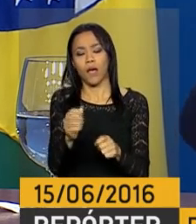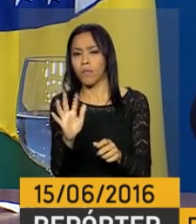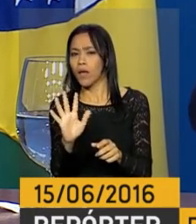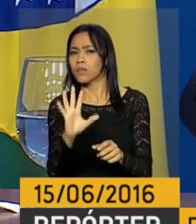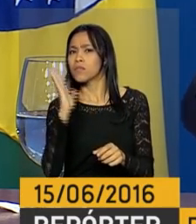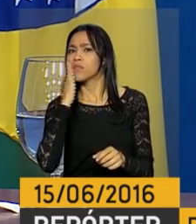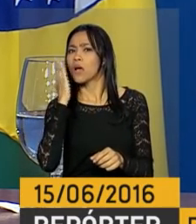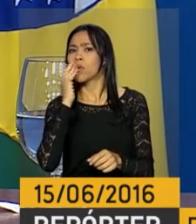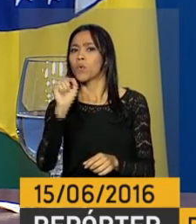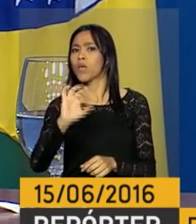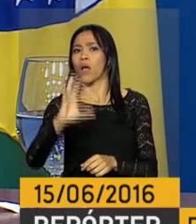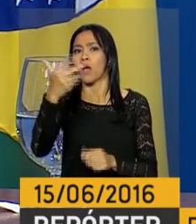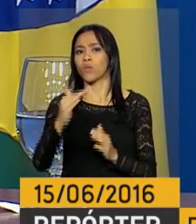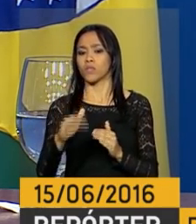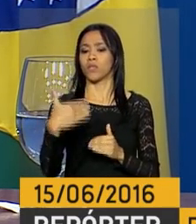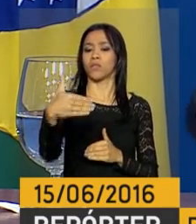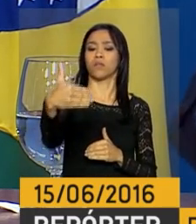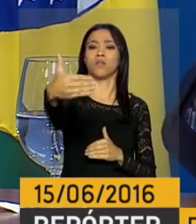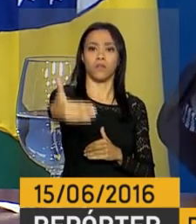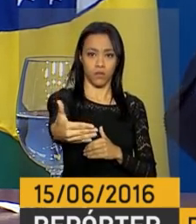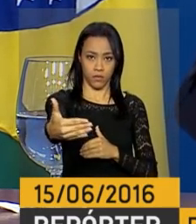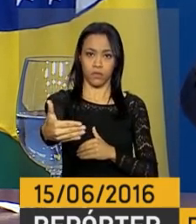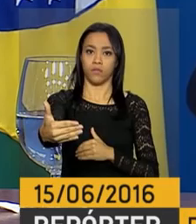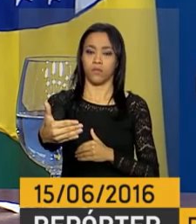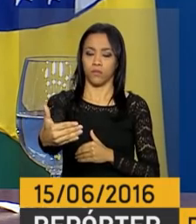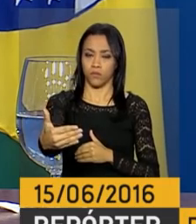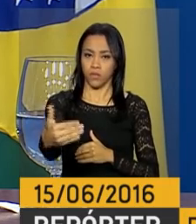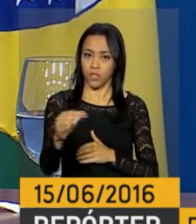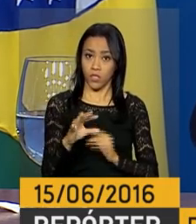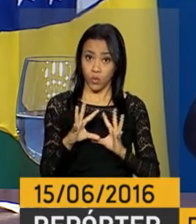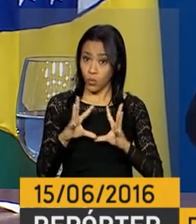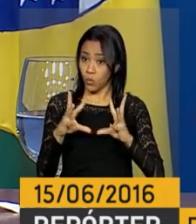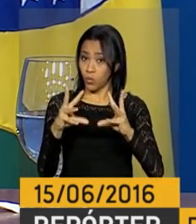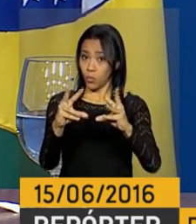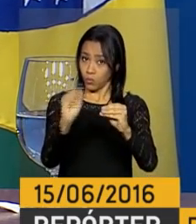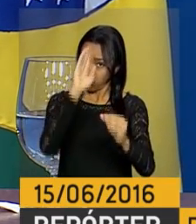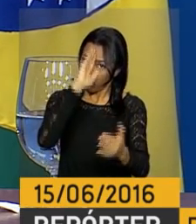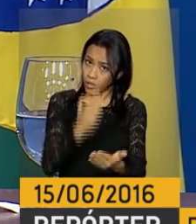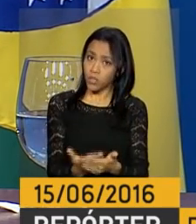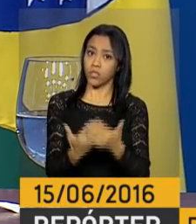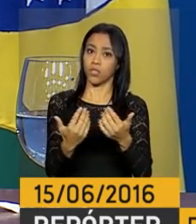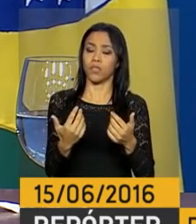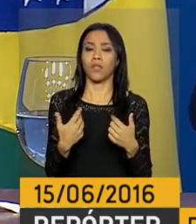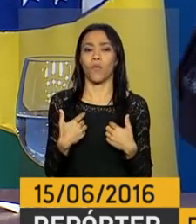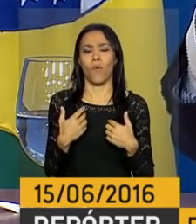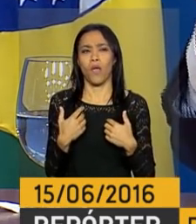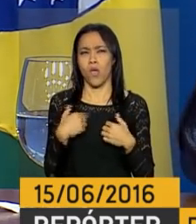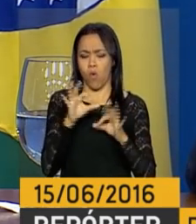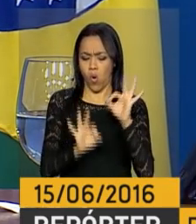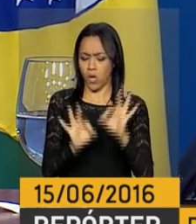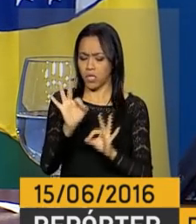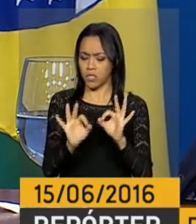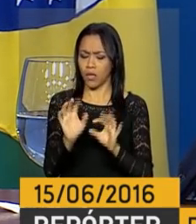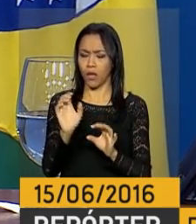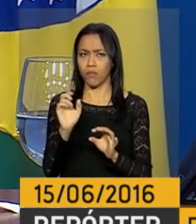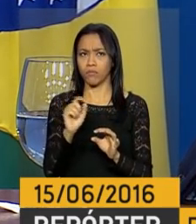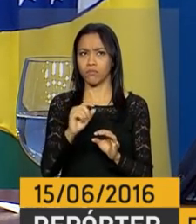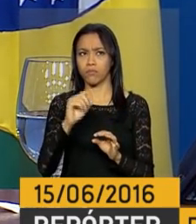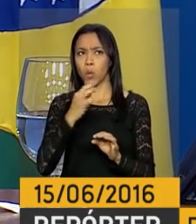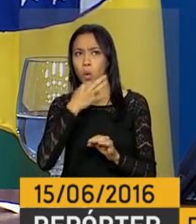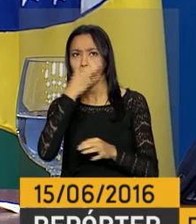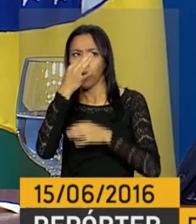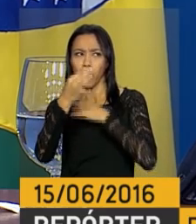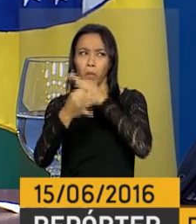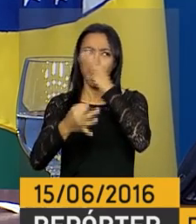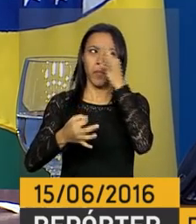melhores e pelas suas medidas que fazem com que todos e fazer projeção. Ah, existe eh